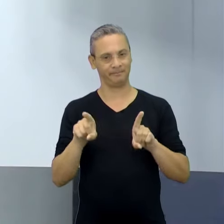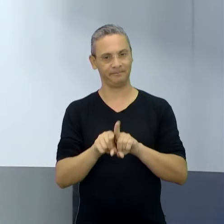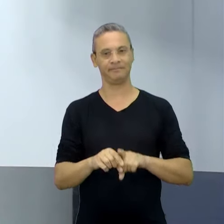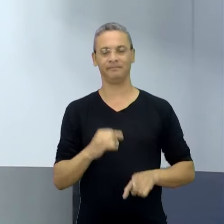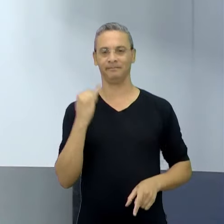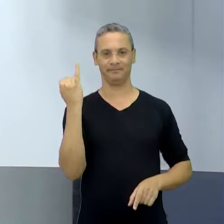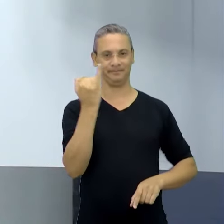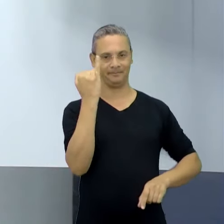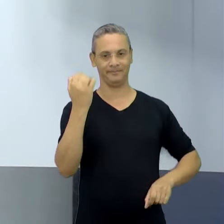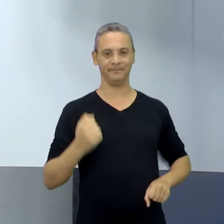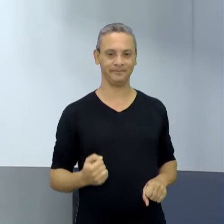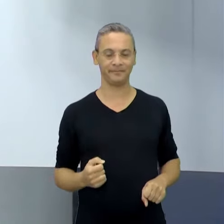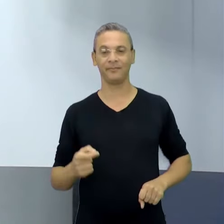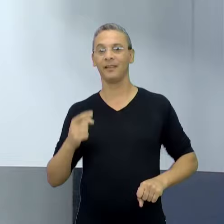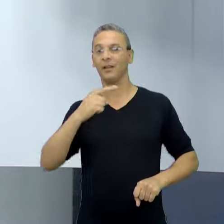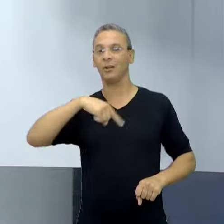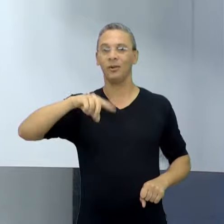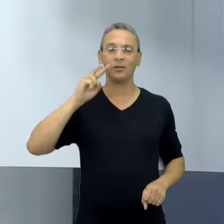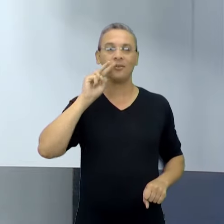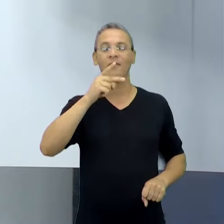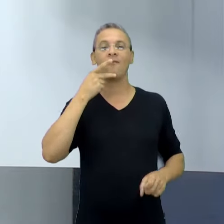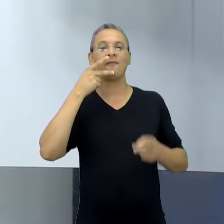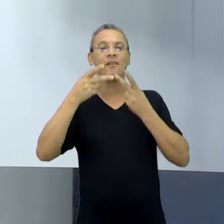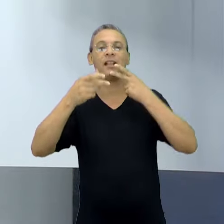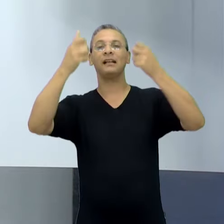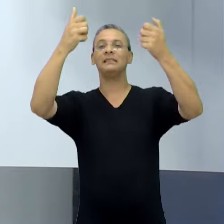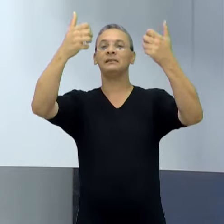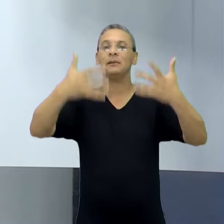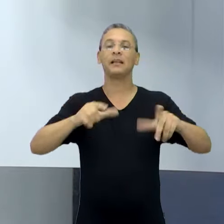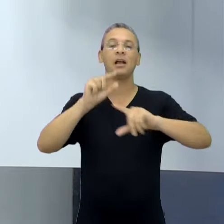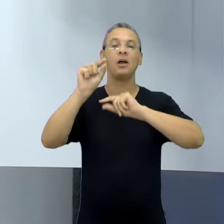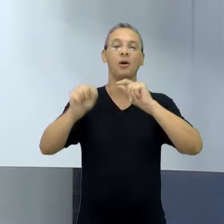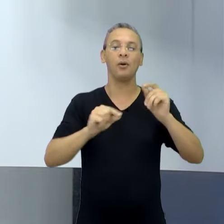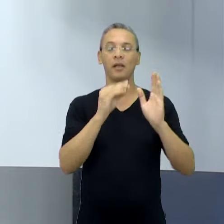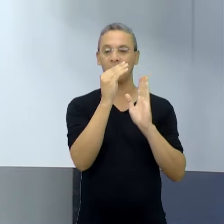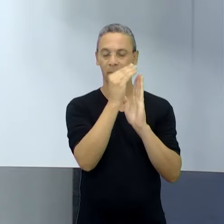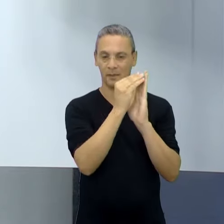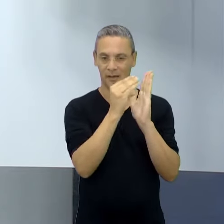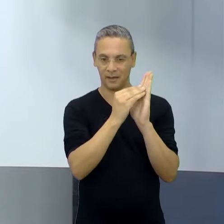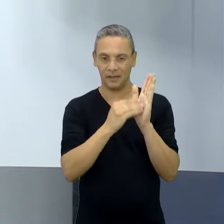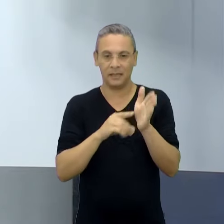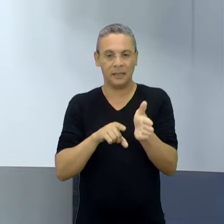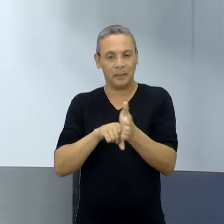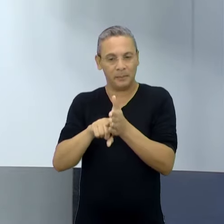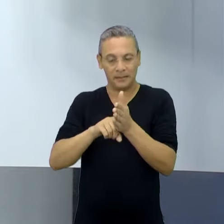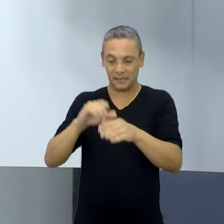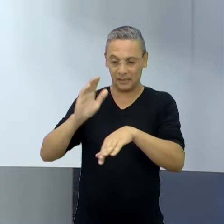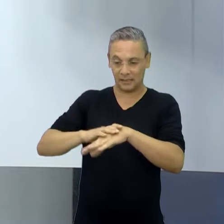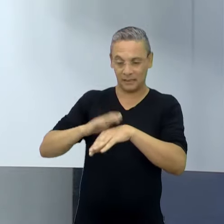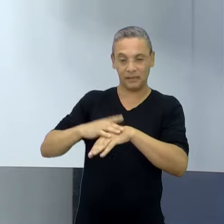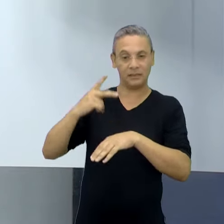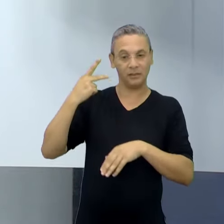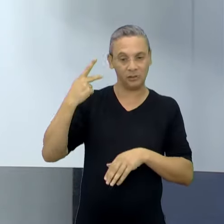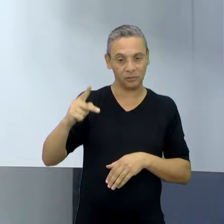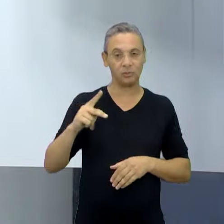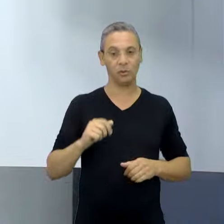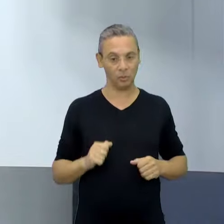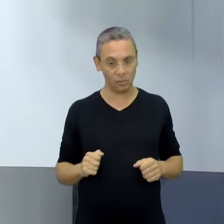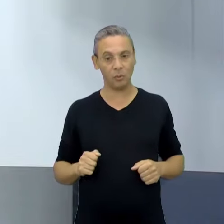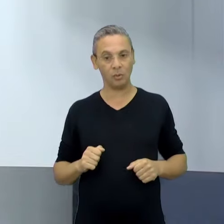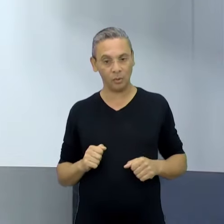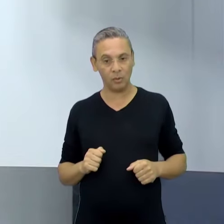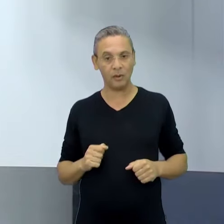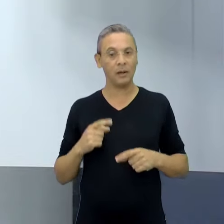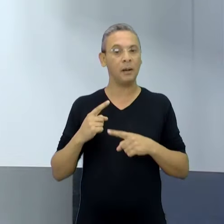olha só, o que a gente falou aqui e os encaminhamentos de pesquisa que você fez por